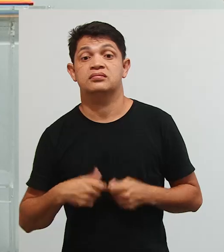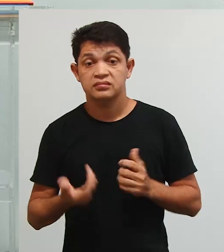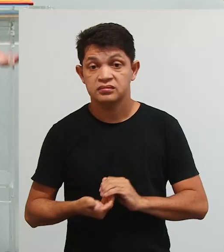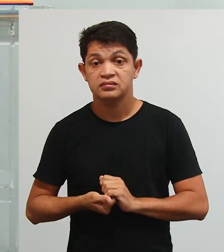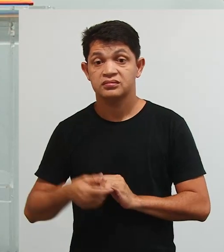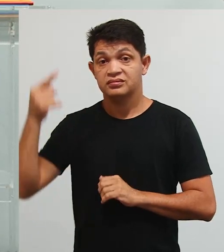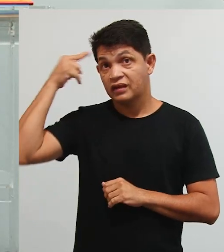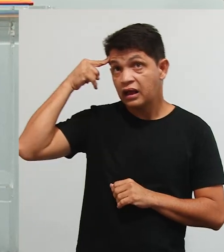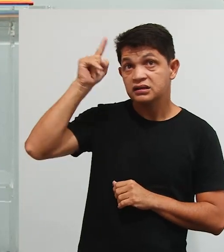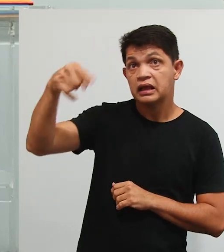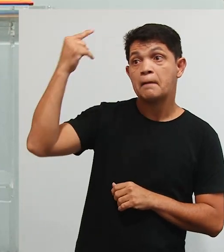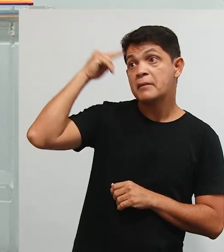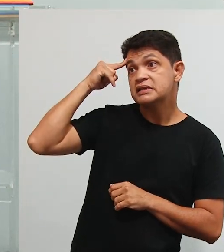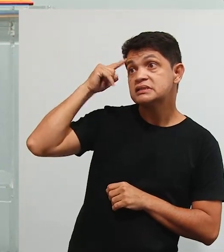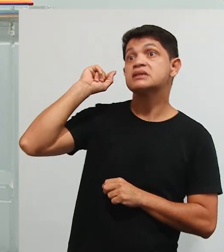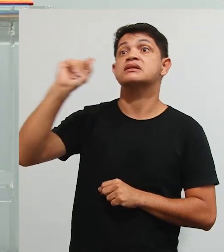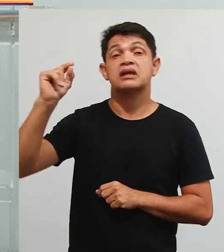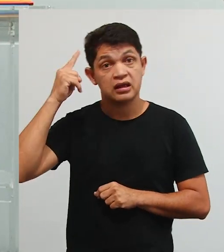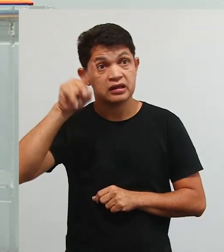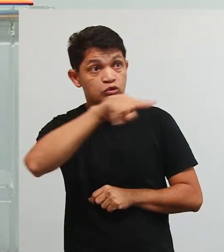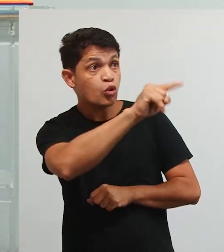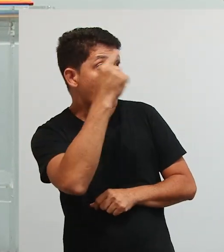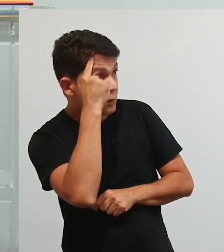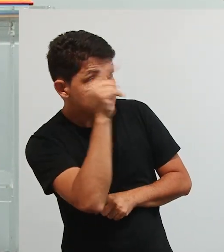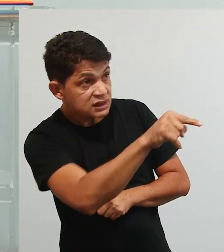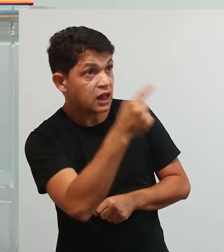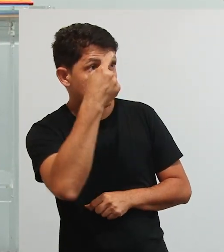crianças neurodivergentes,